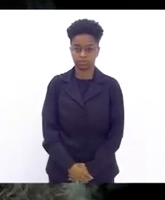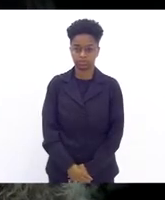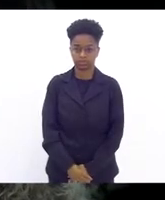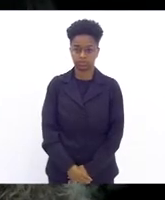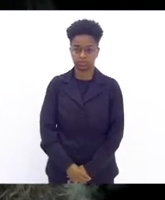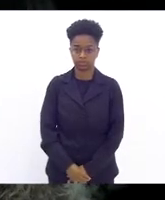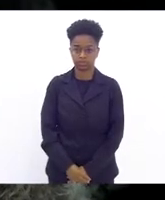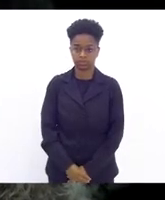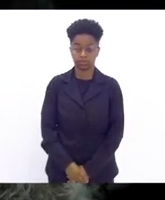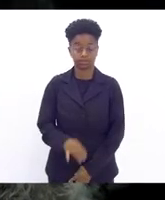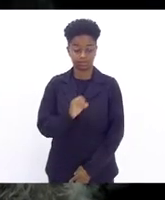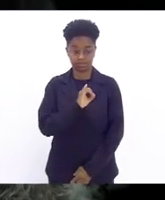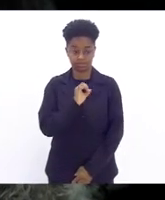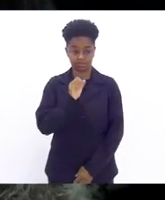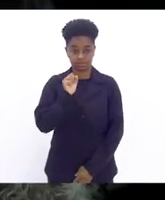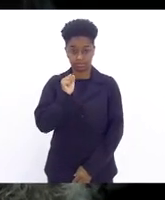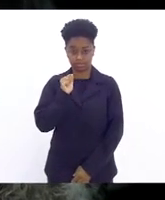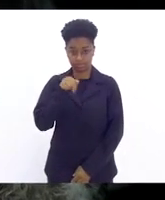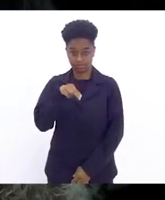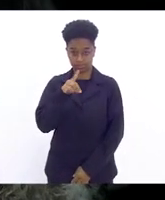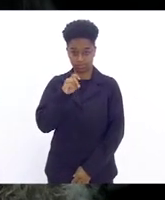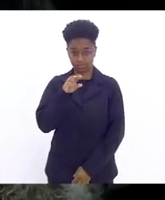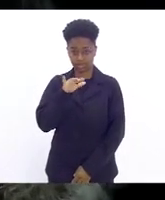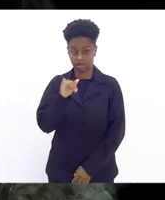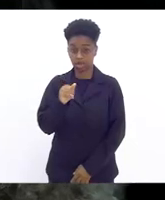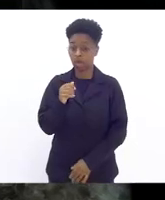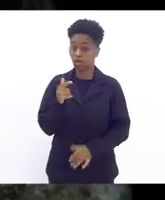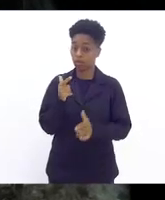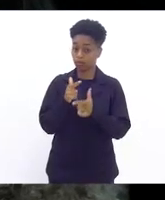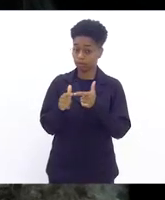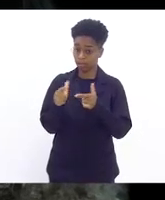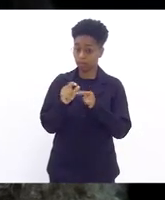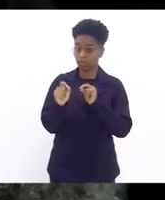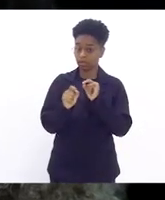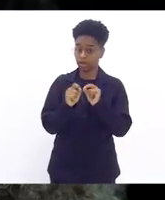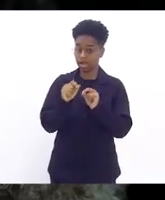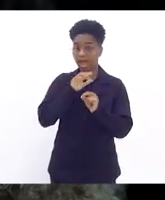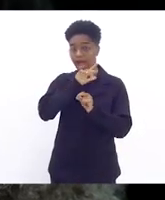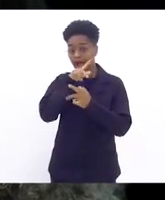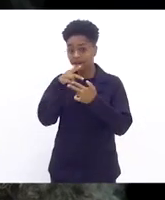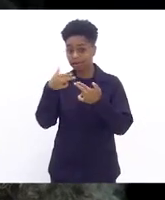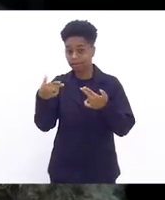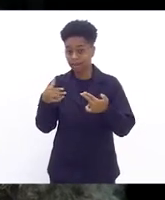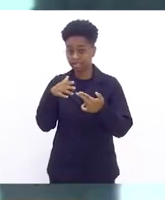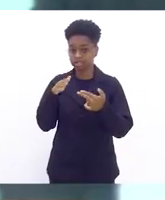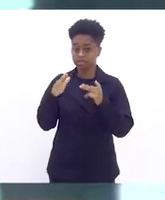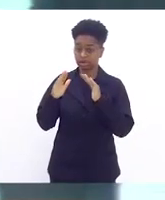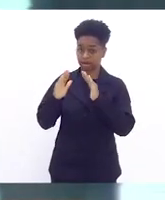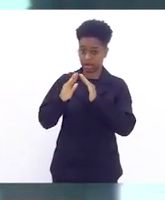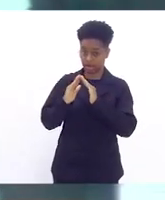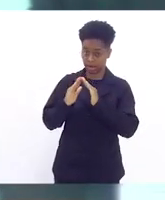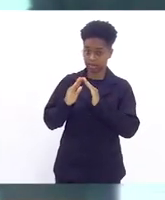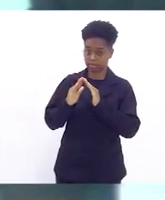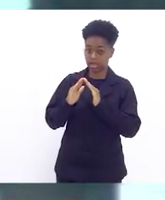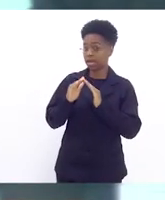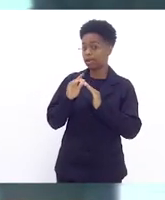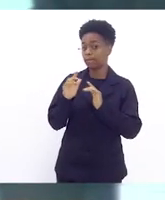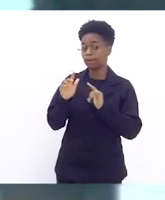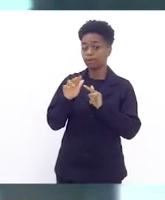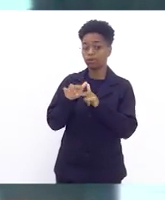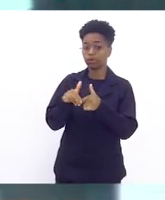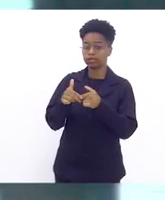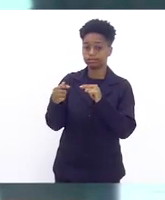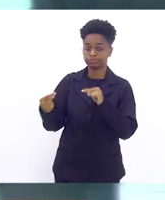Oi Andreia Então esse o problema da introdução de animais domésticos né principalmente pela questão patológica é